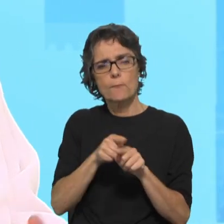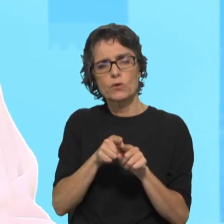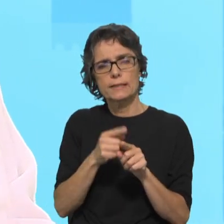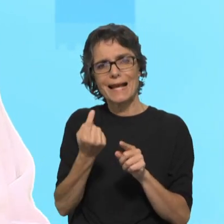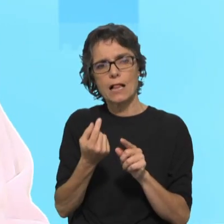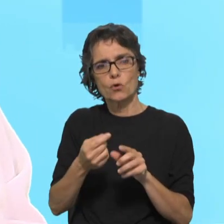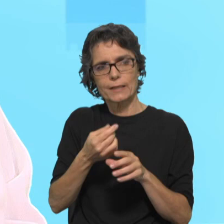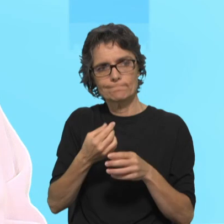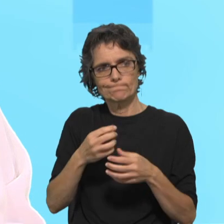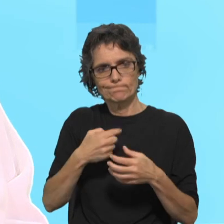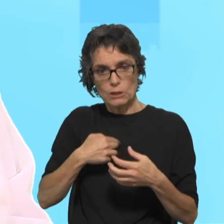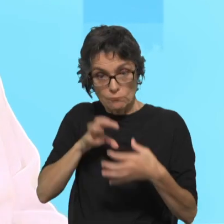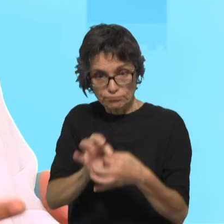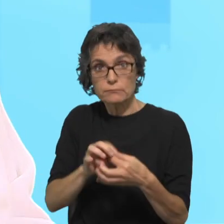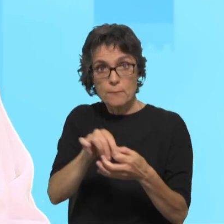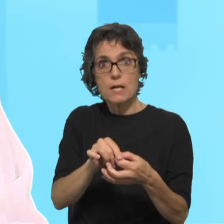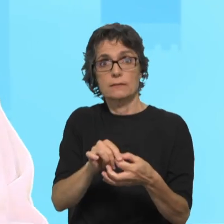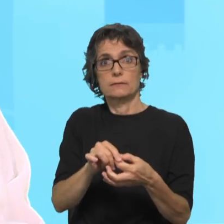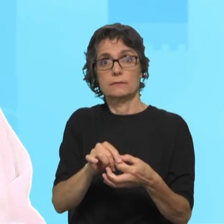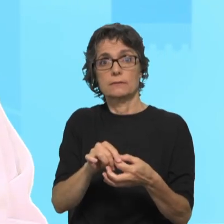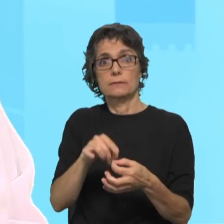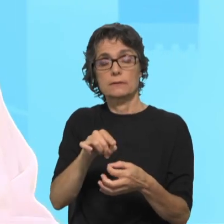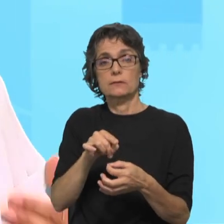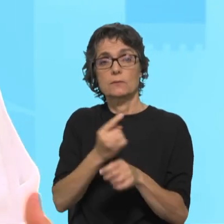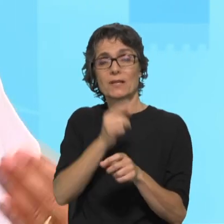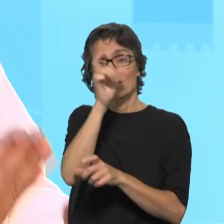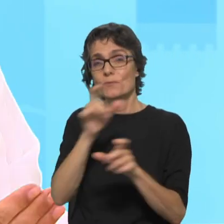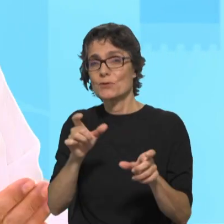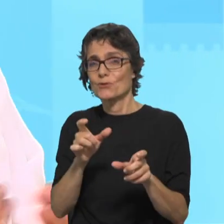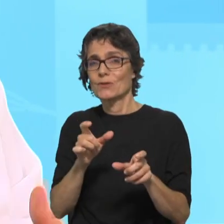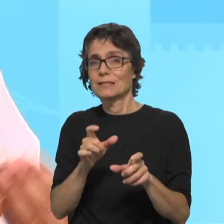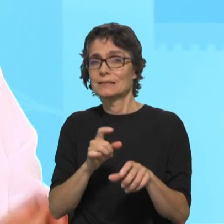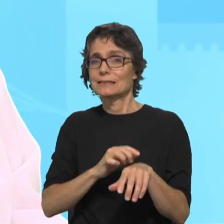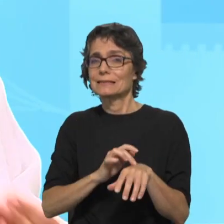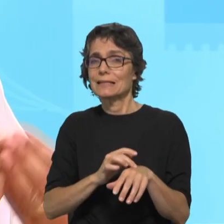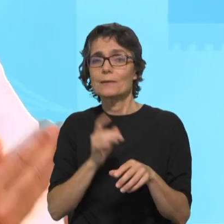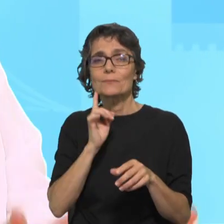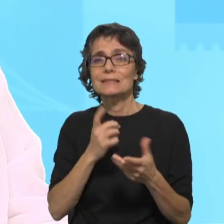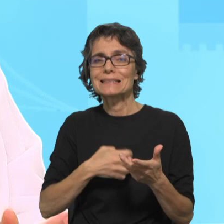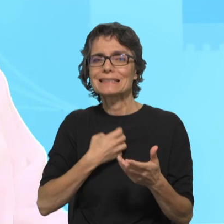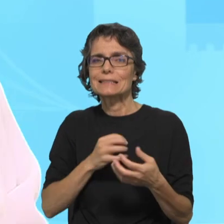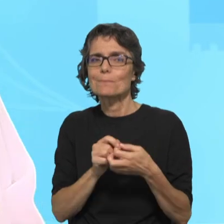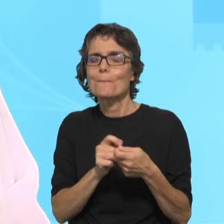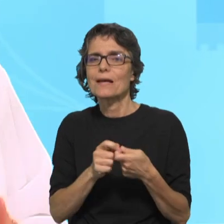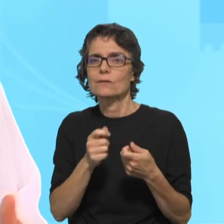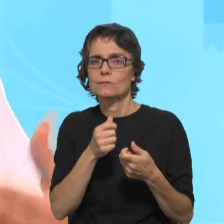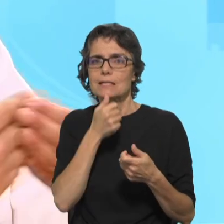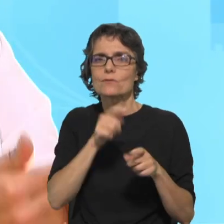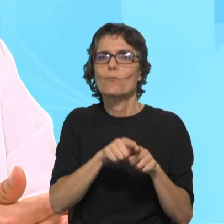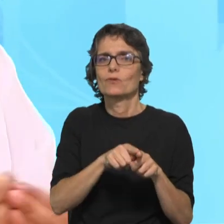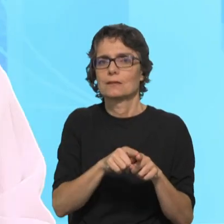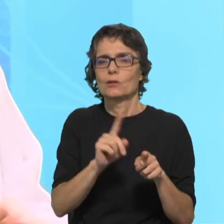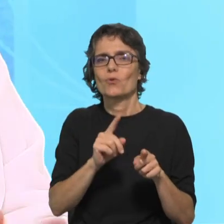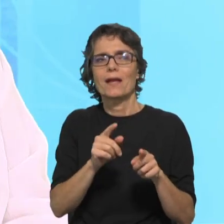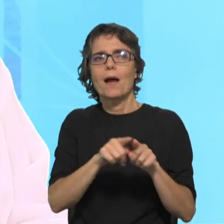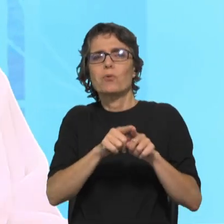ser levada em consideração, porque as pessoas têm que se sentir mais próximas dos decisores políticos e não tão